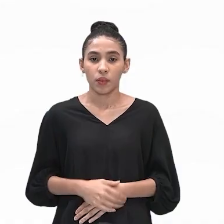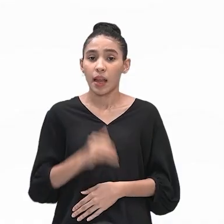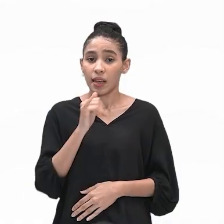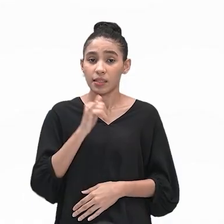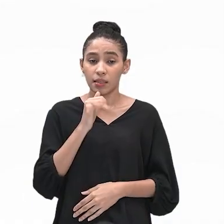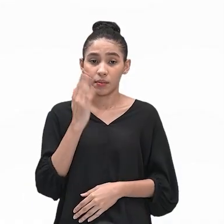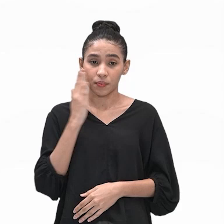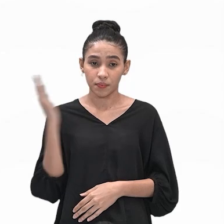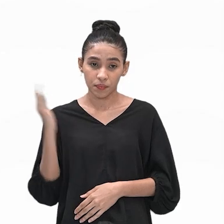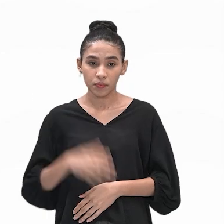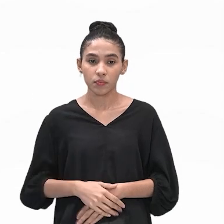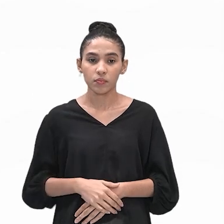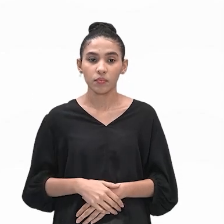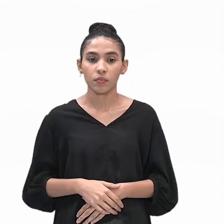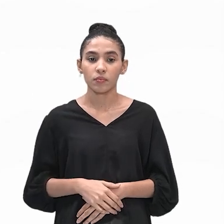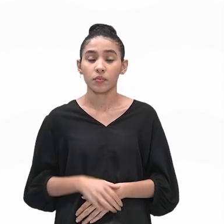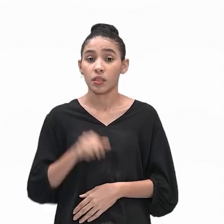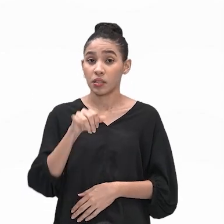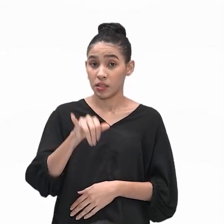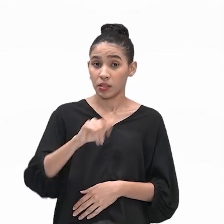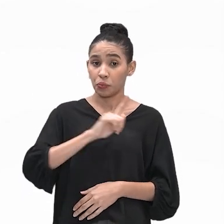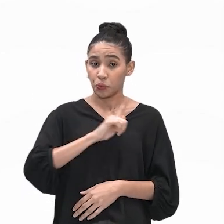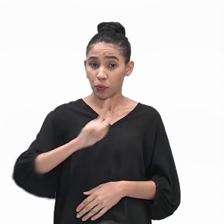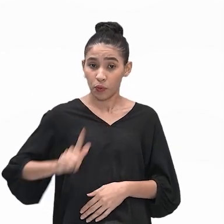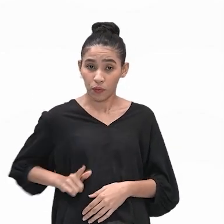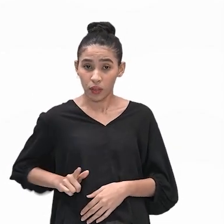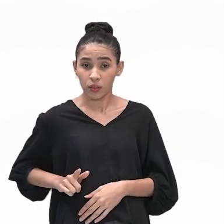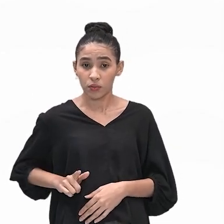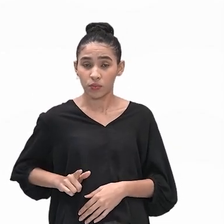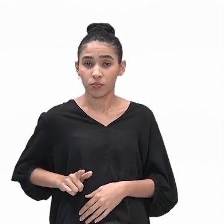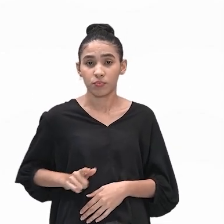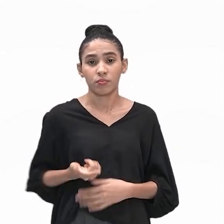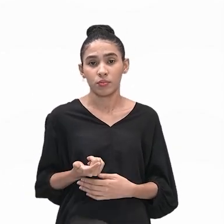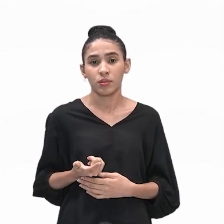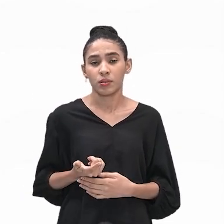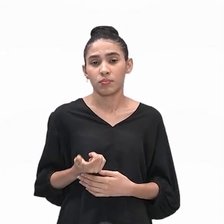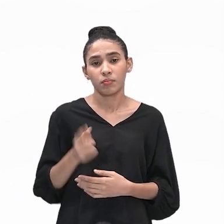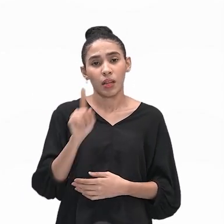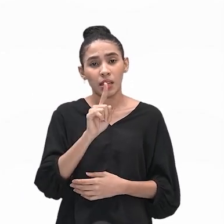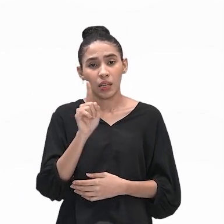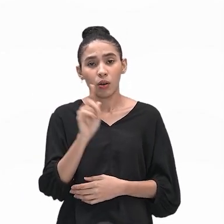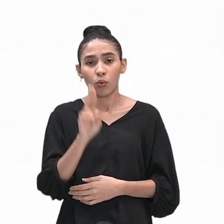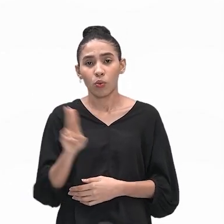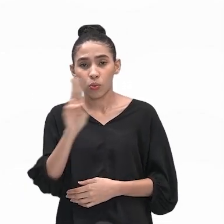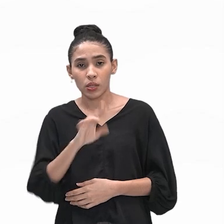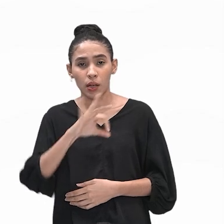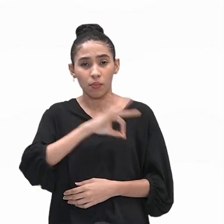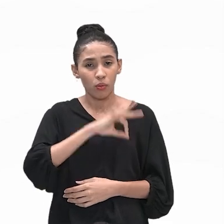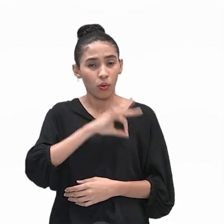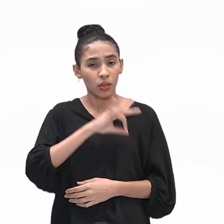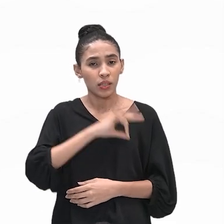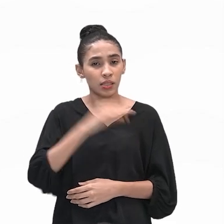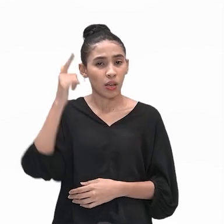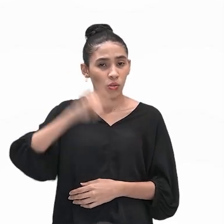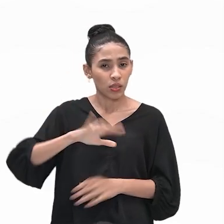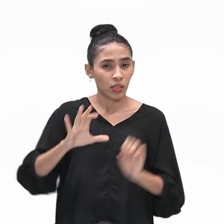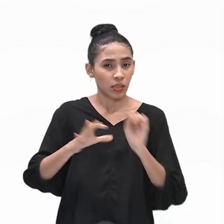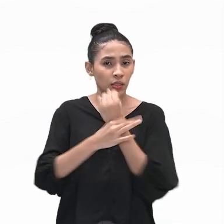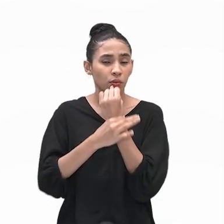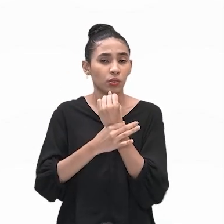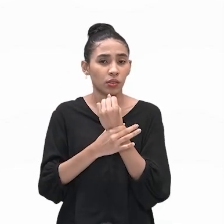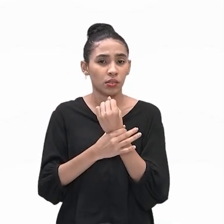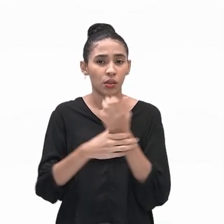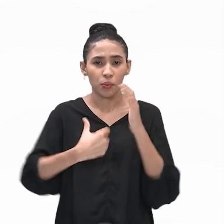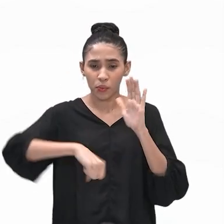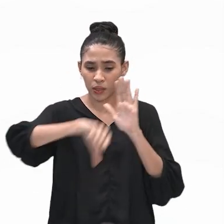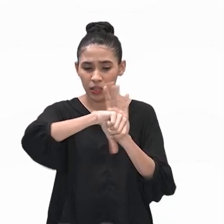olha só. Se o governo não usar a polícia para garantir a segurança, o crime vai